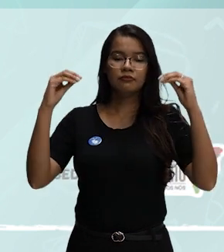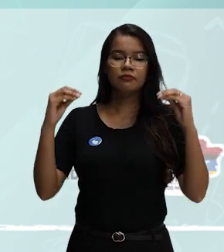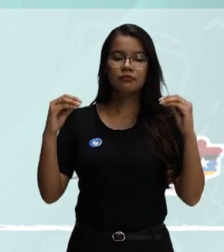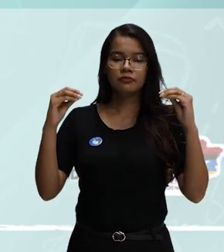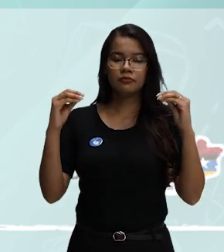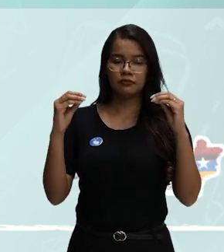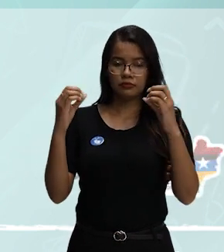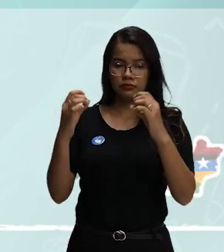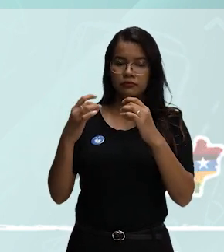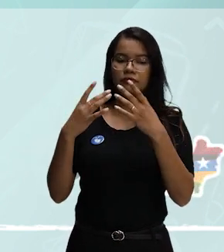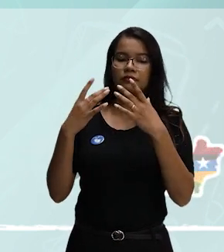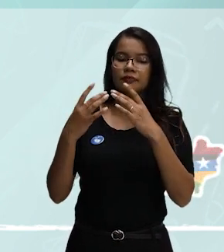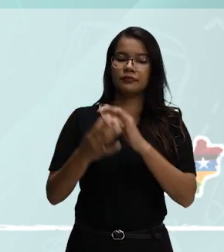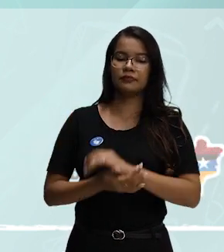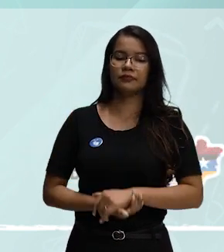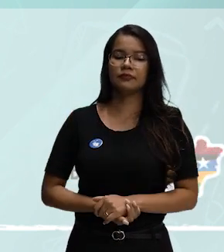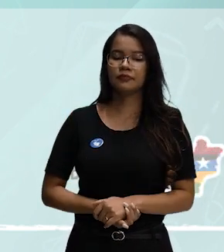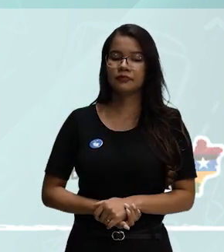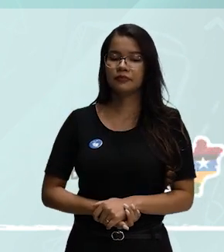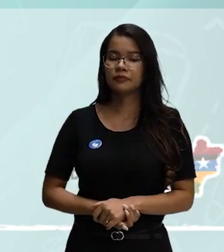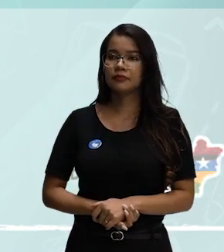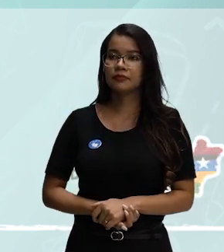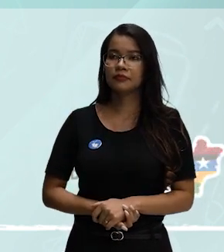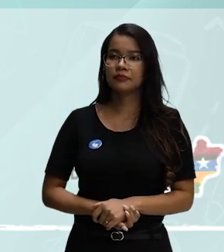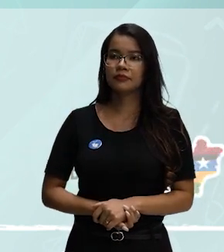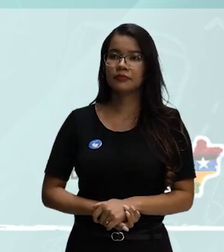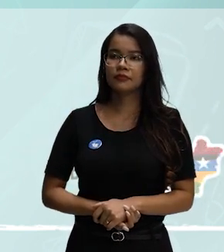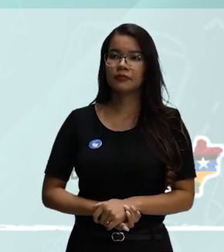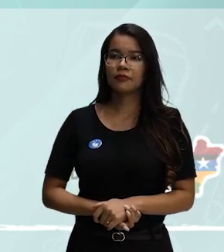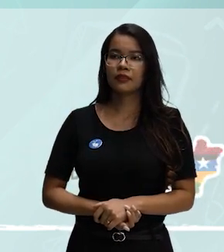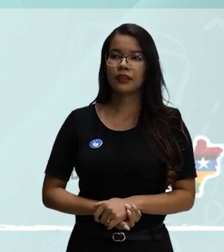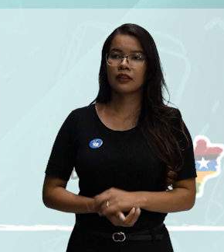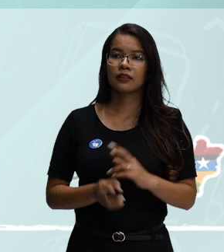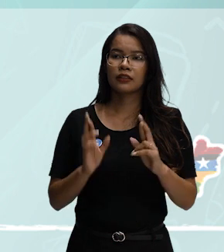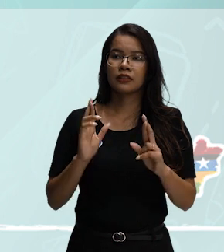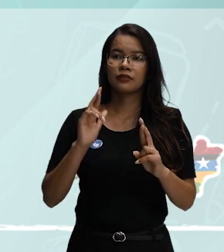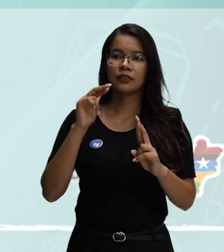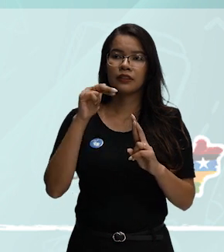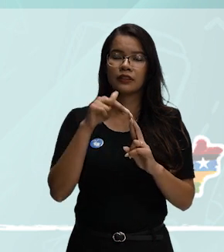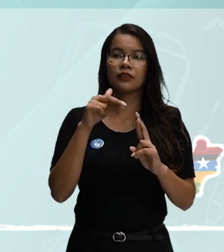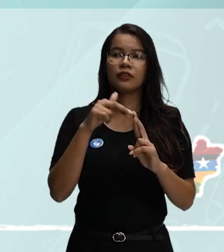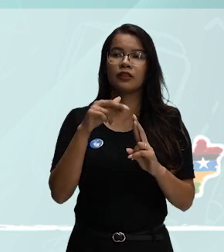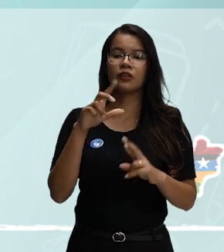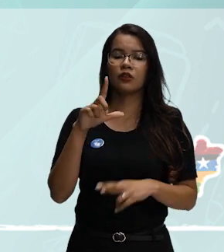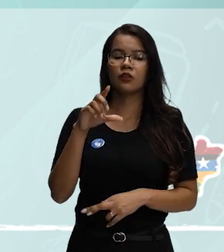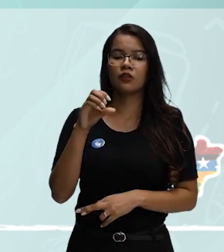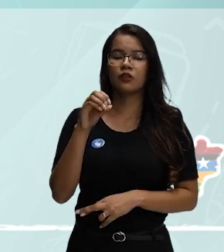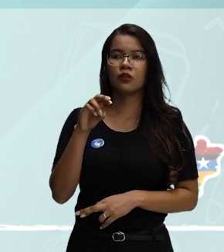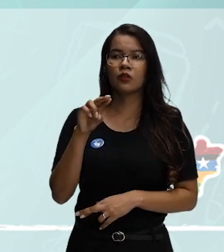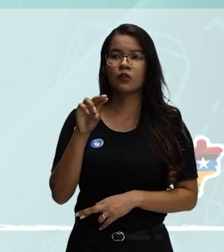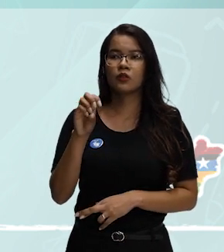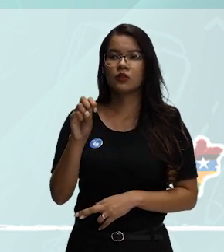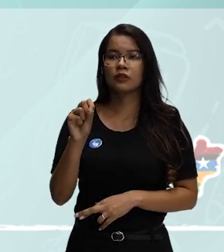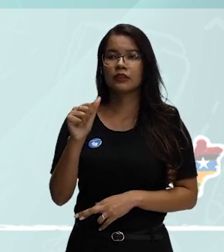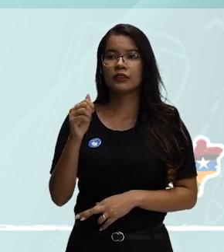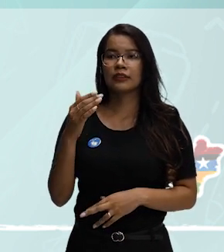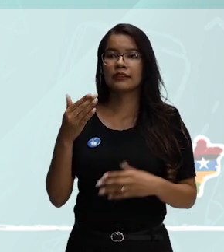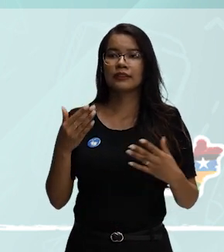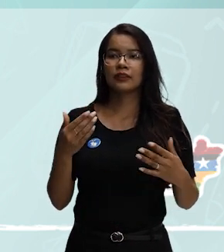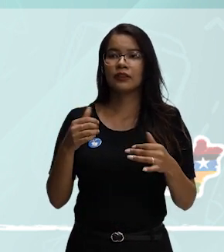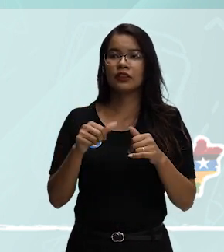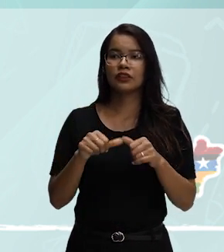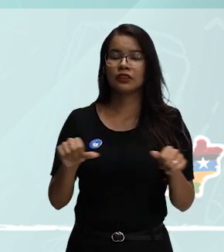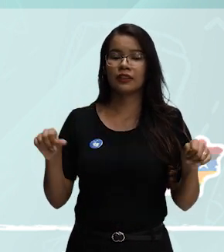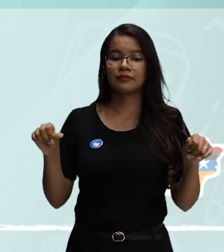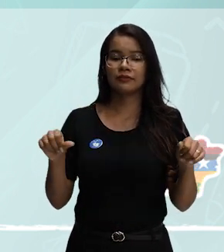a lua prantear-me a lousa. Aqui ele está se referindo à lápide, tá? Então, já falei, está no cemitério. Então, aqui não tem nada